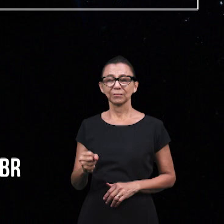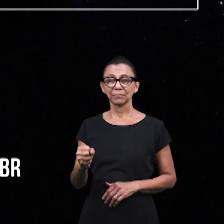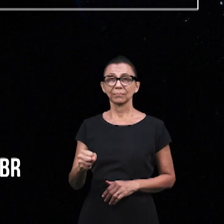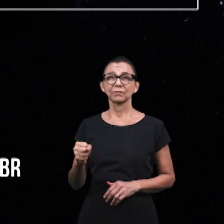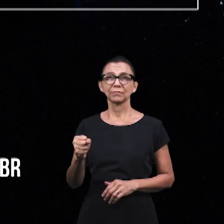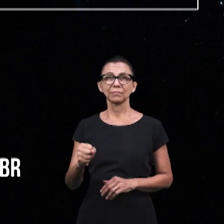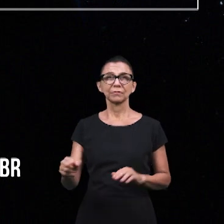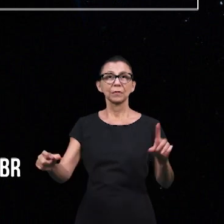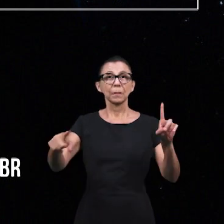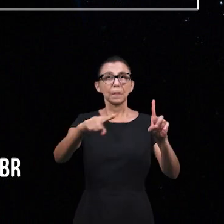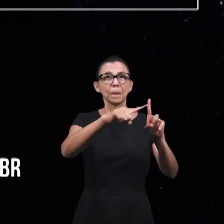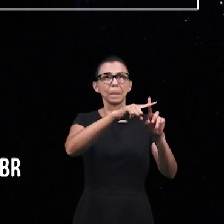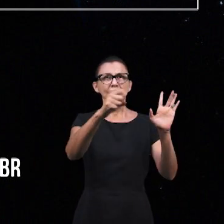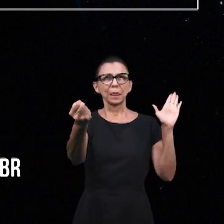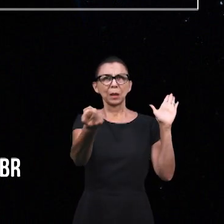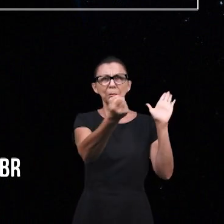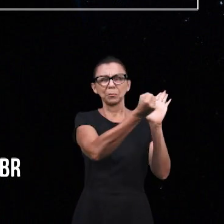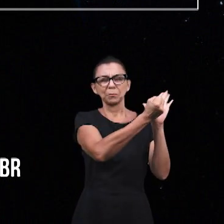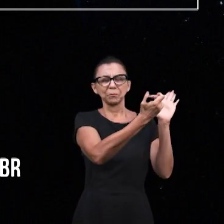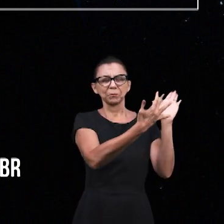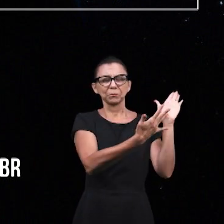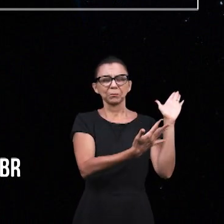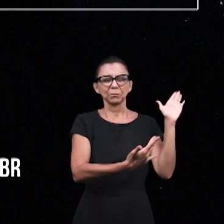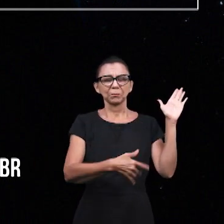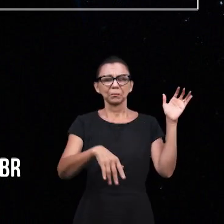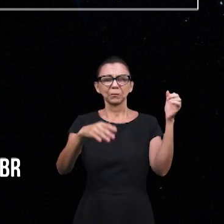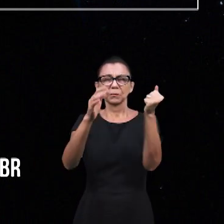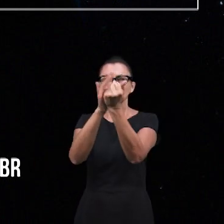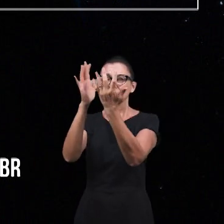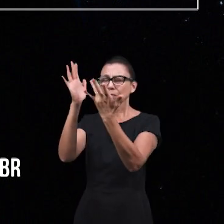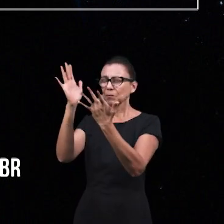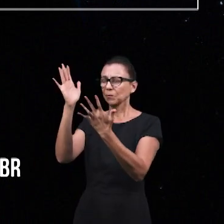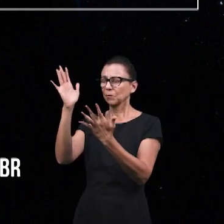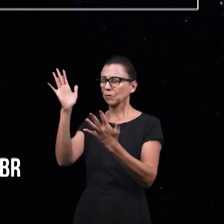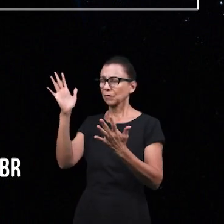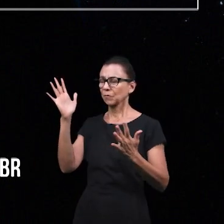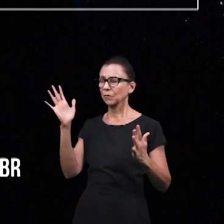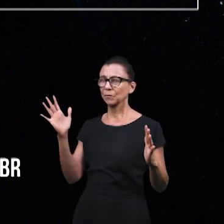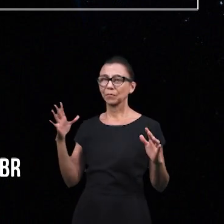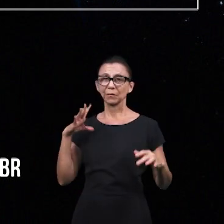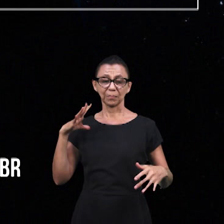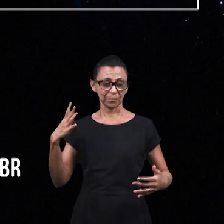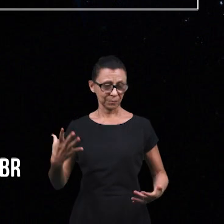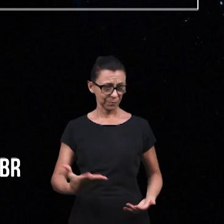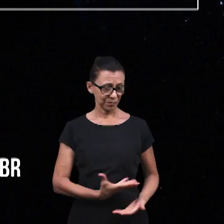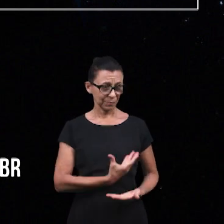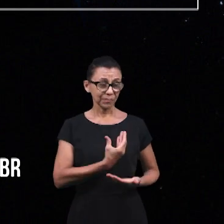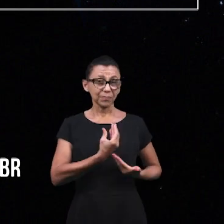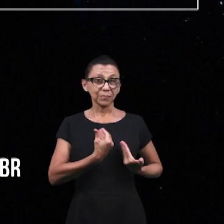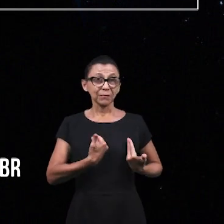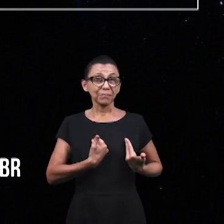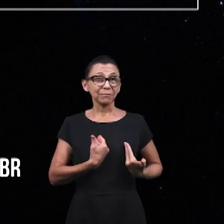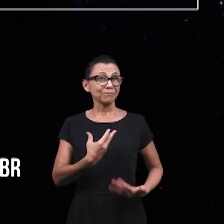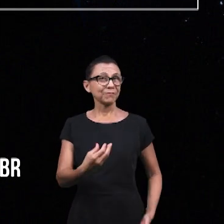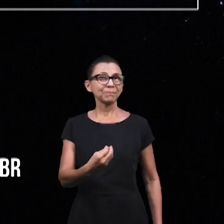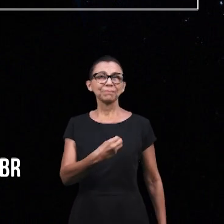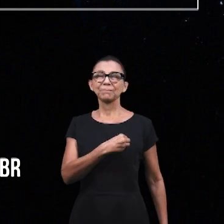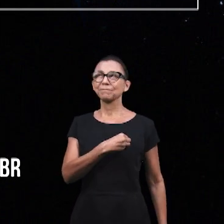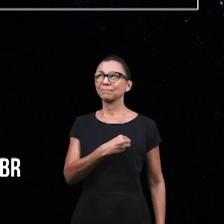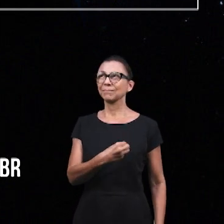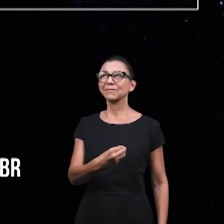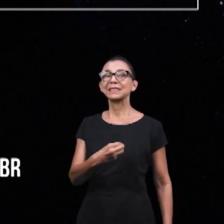cruz ferida me salvou, tão pecador. A